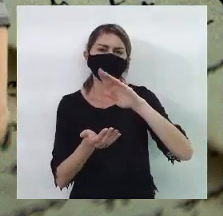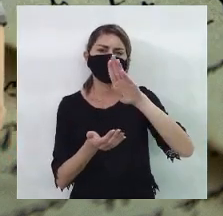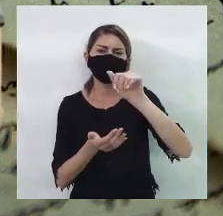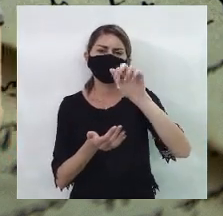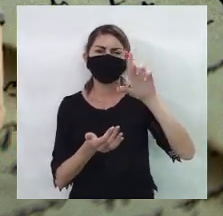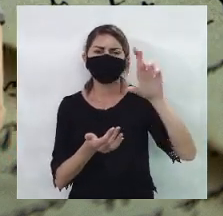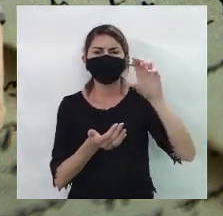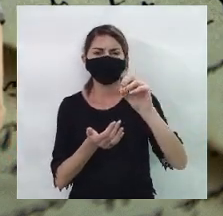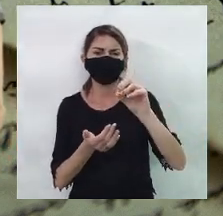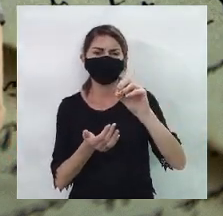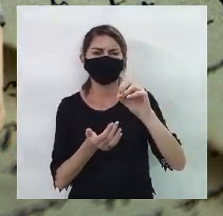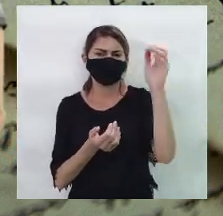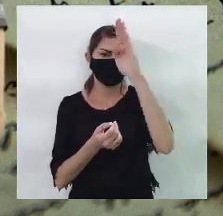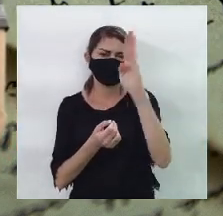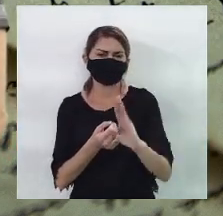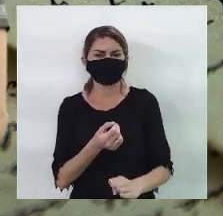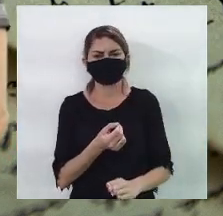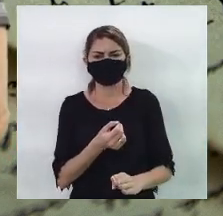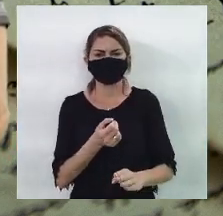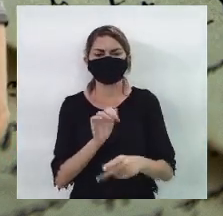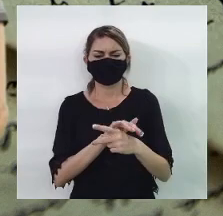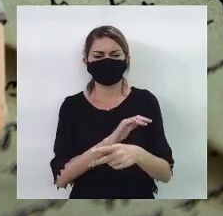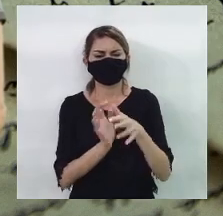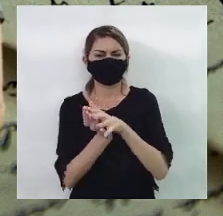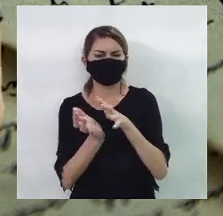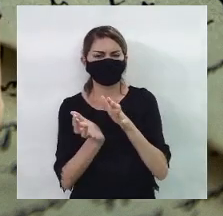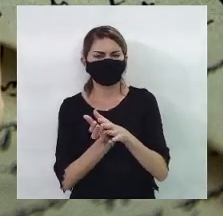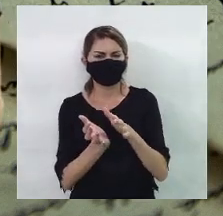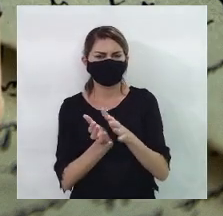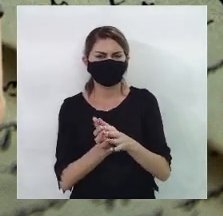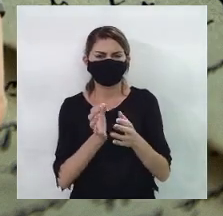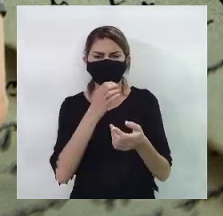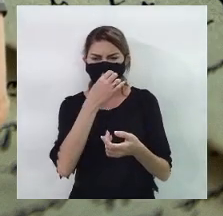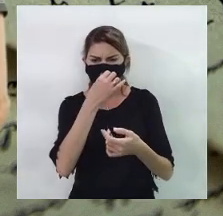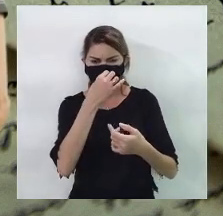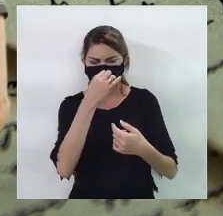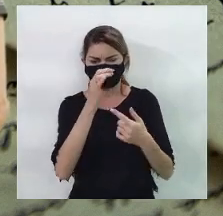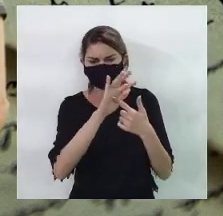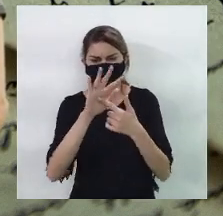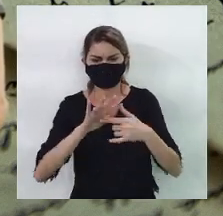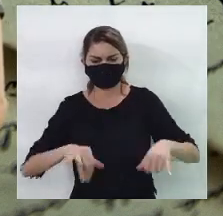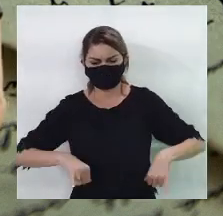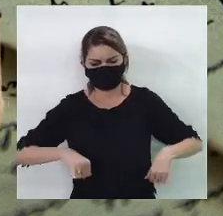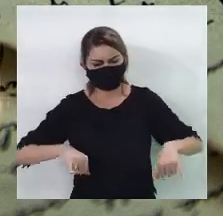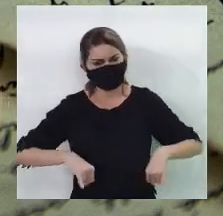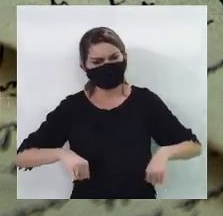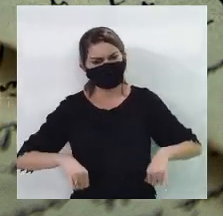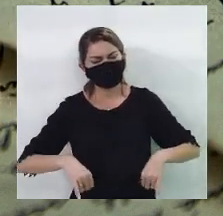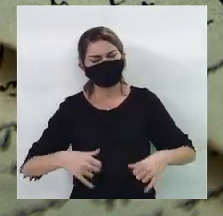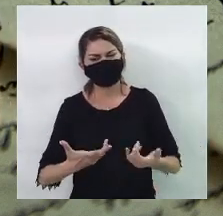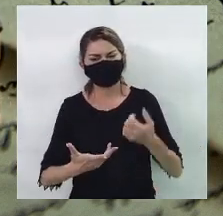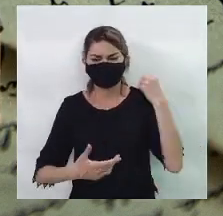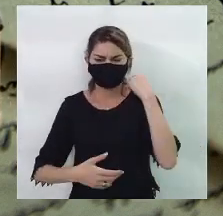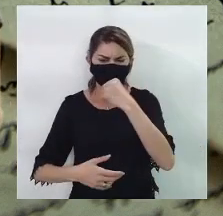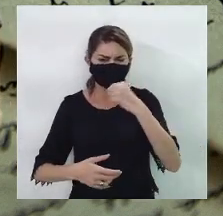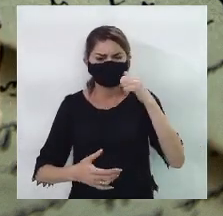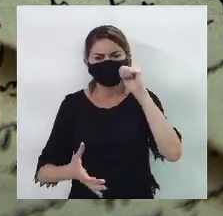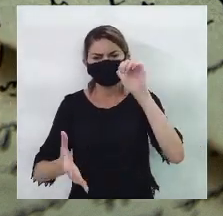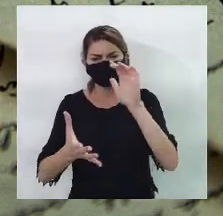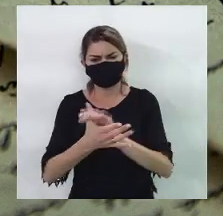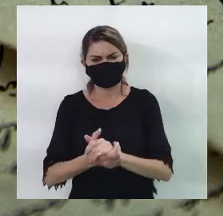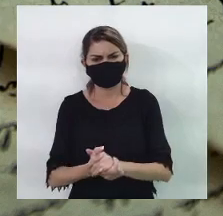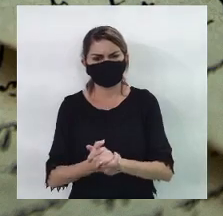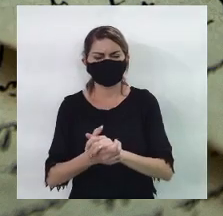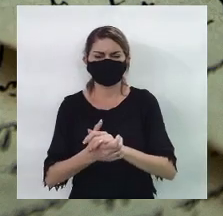brasileiro. A obra tem um cenário Pernambuco e vai mostrar o sofrimento, o assassinato da esposa,